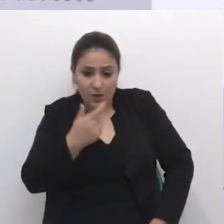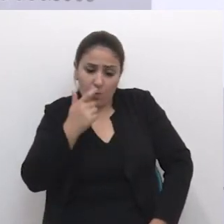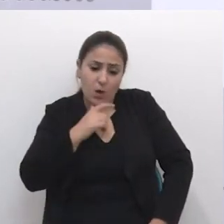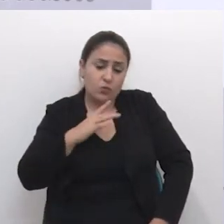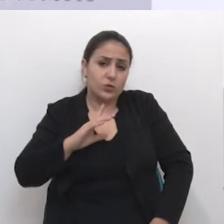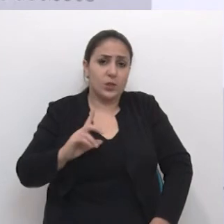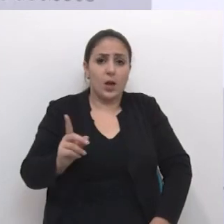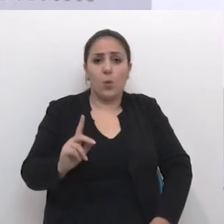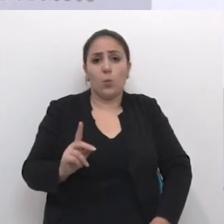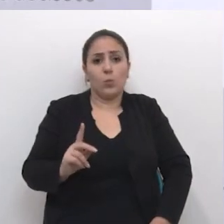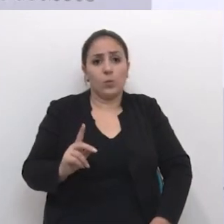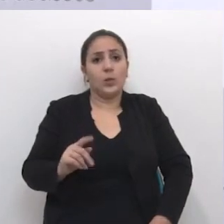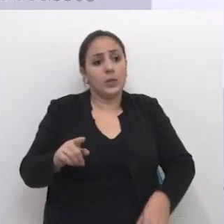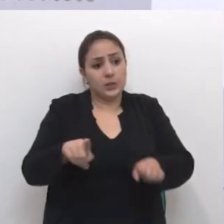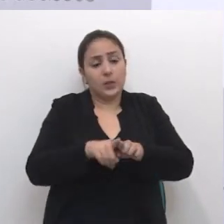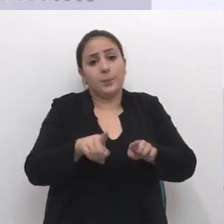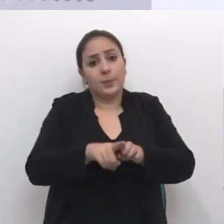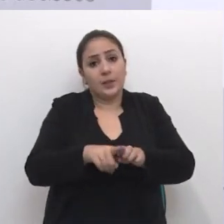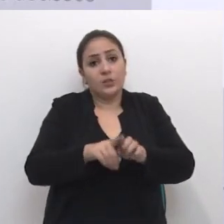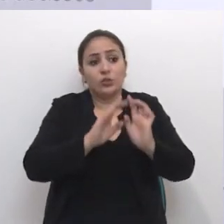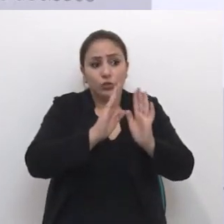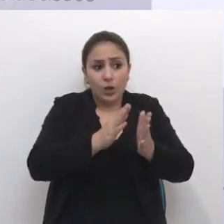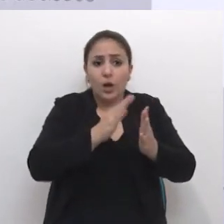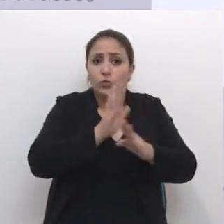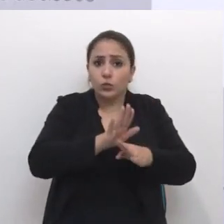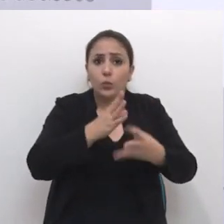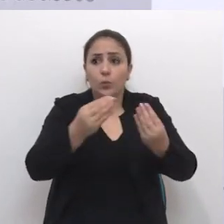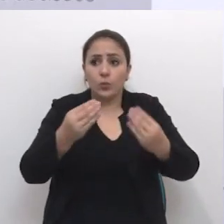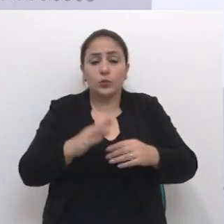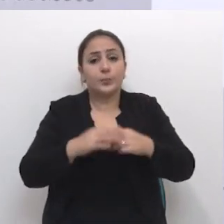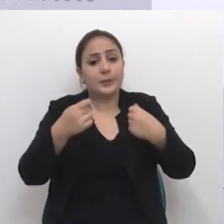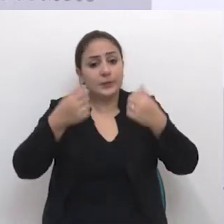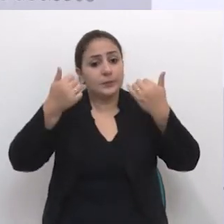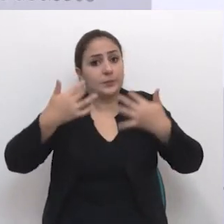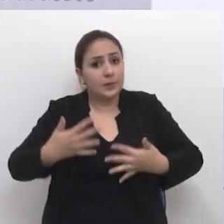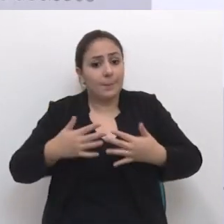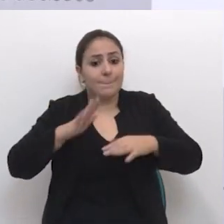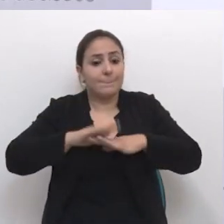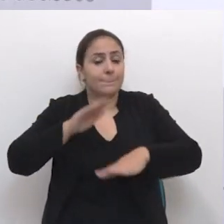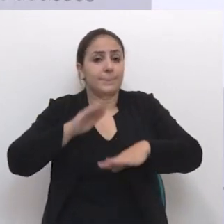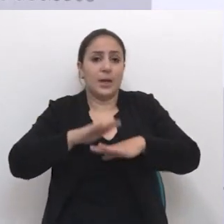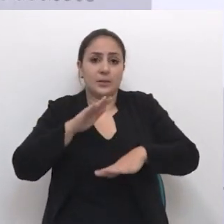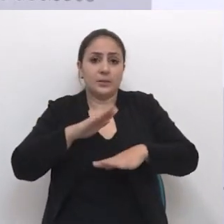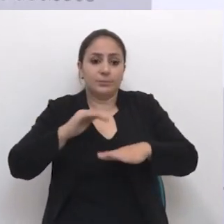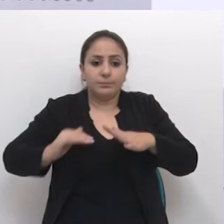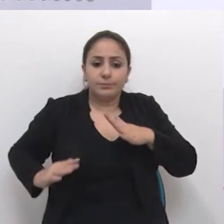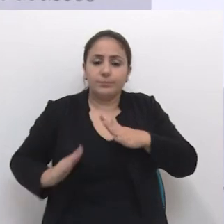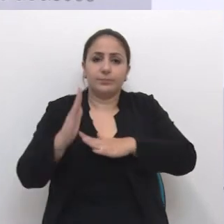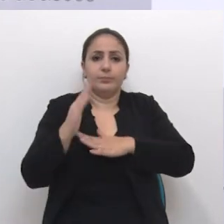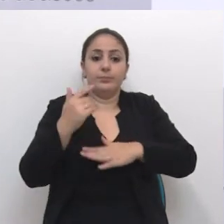rodovias que são de via simples. Qual é a justificativa para